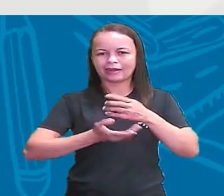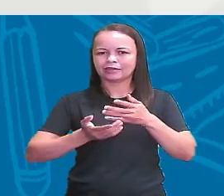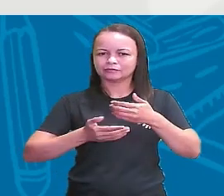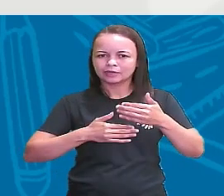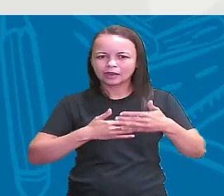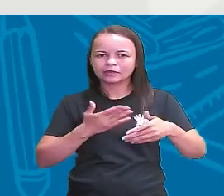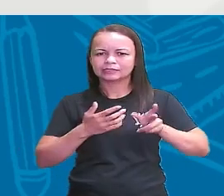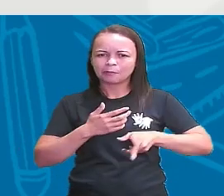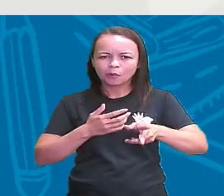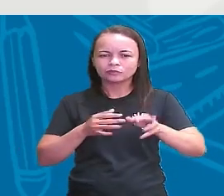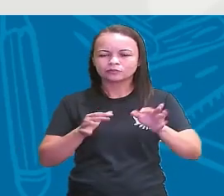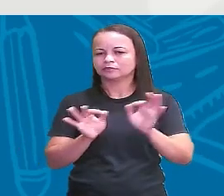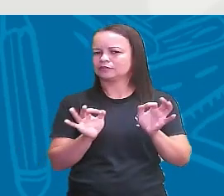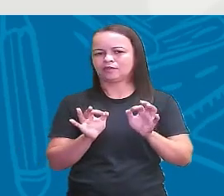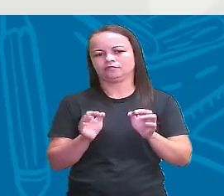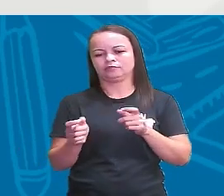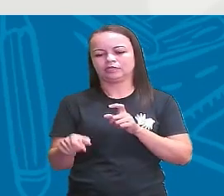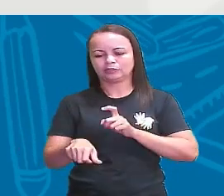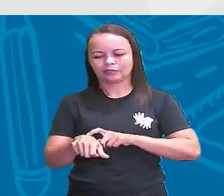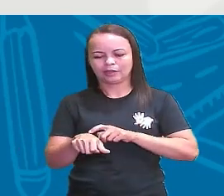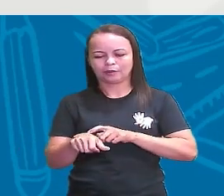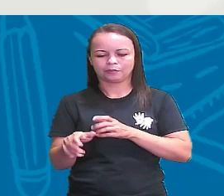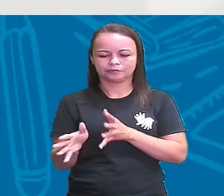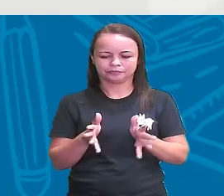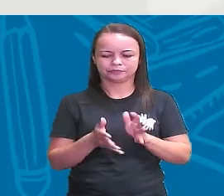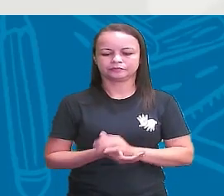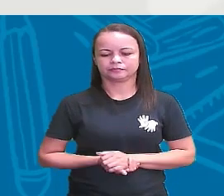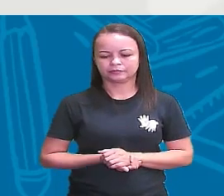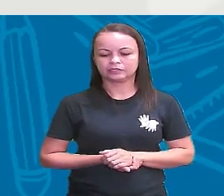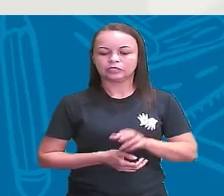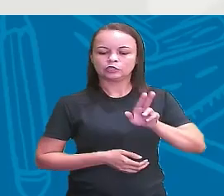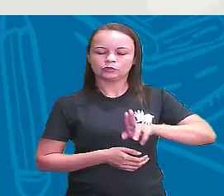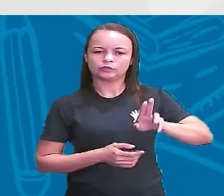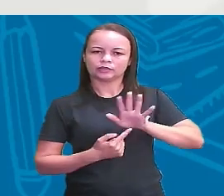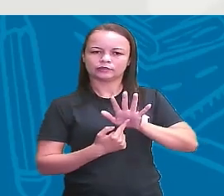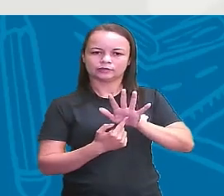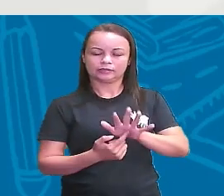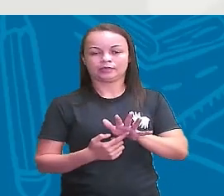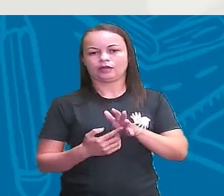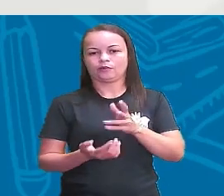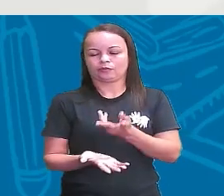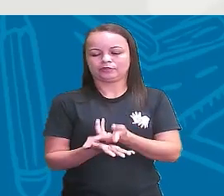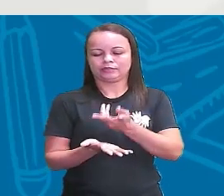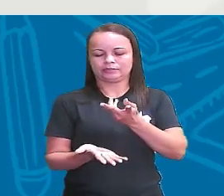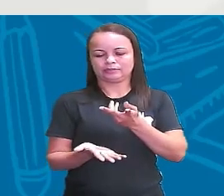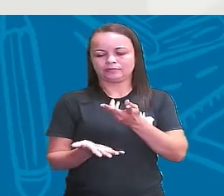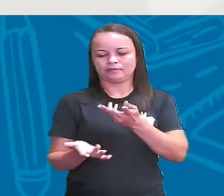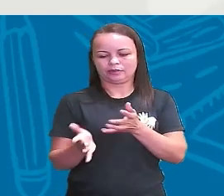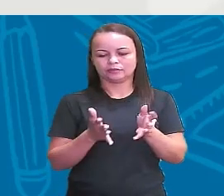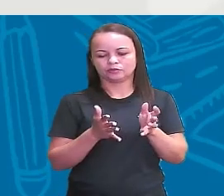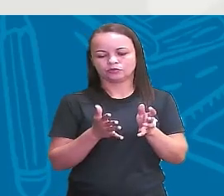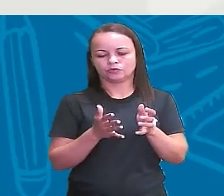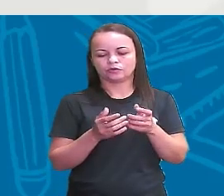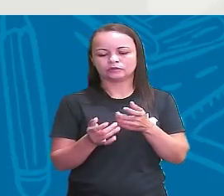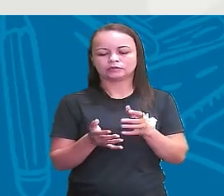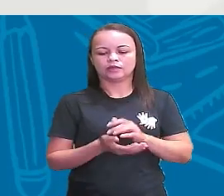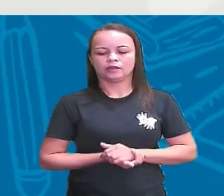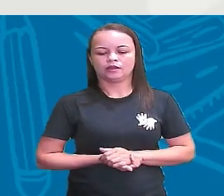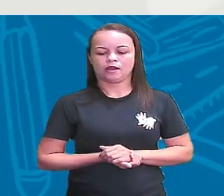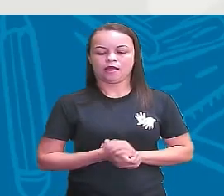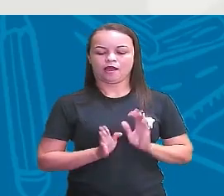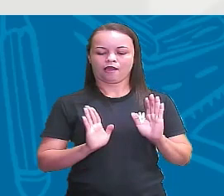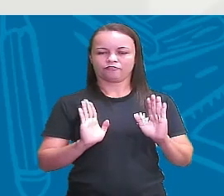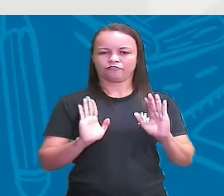é usado para indicar o lugar ou momento de um acontecimento. La